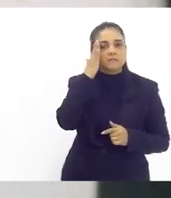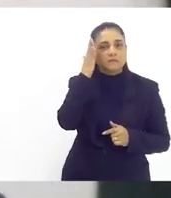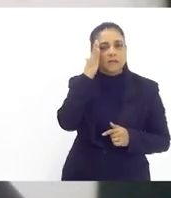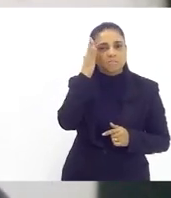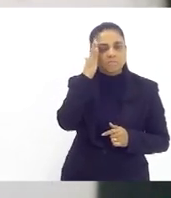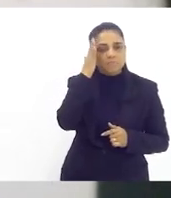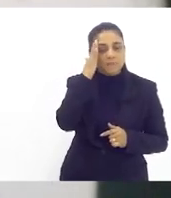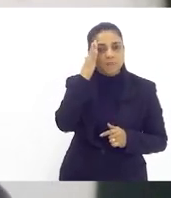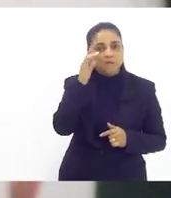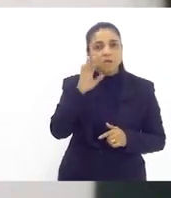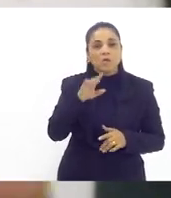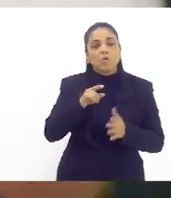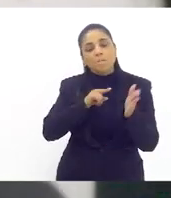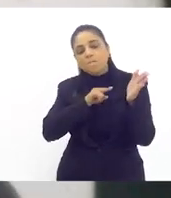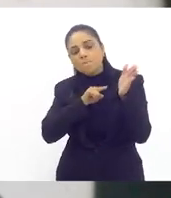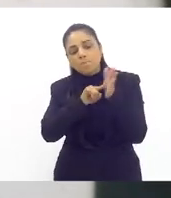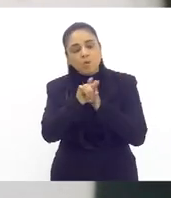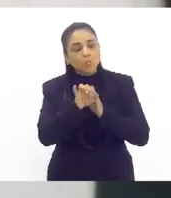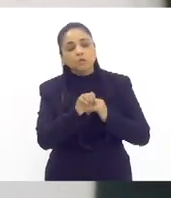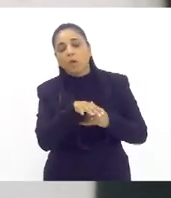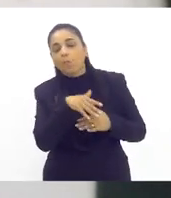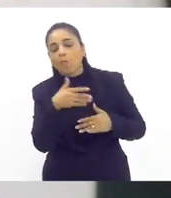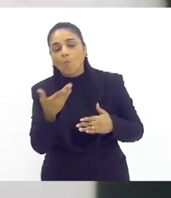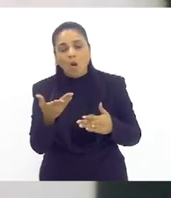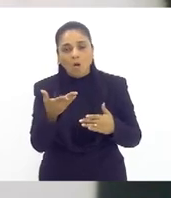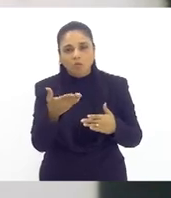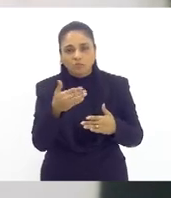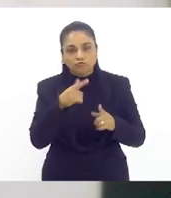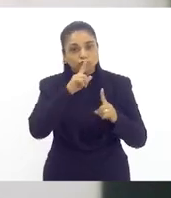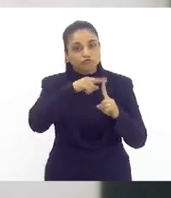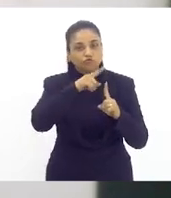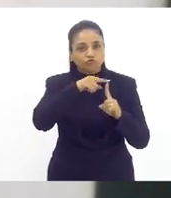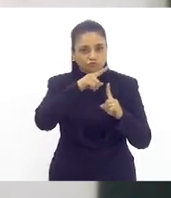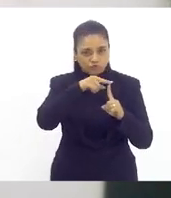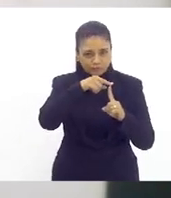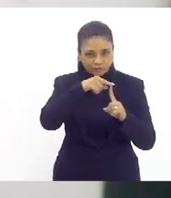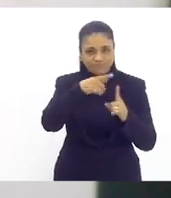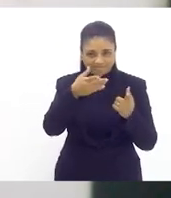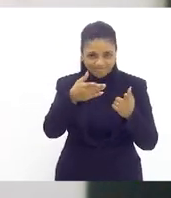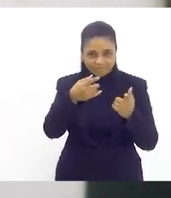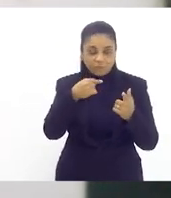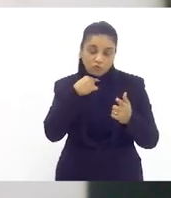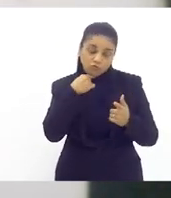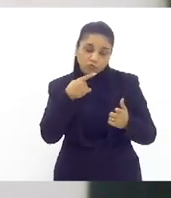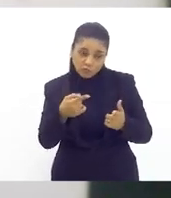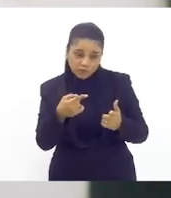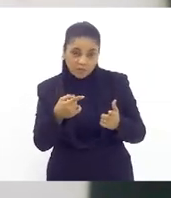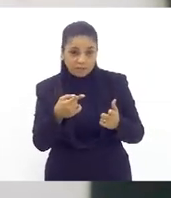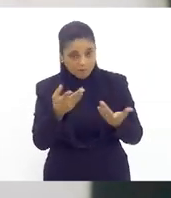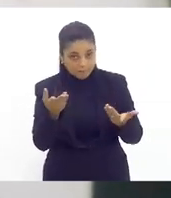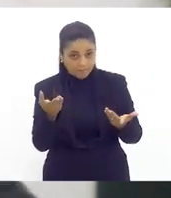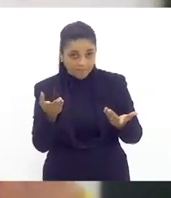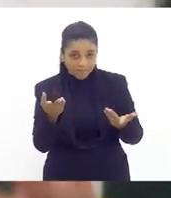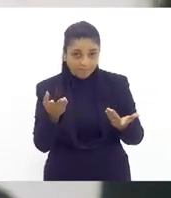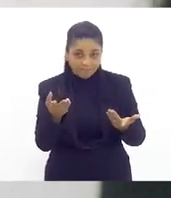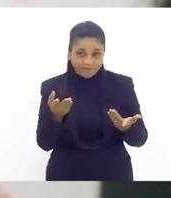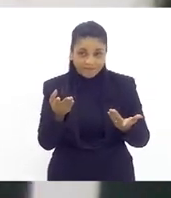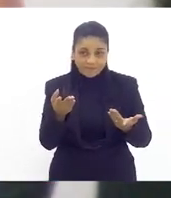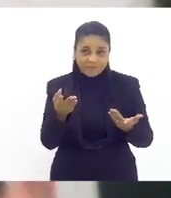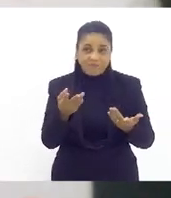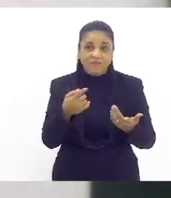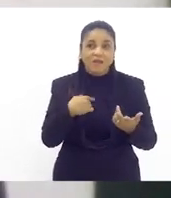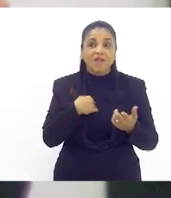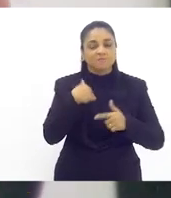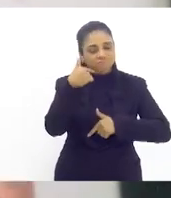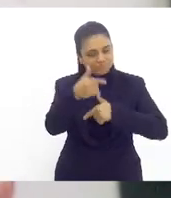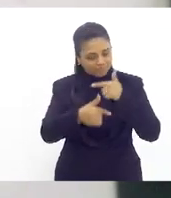o tipo de pergunta que tá te estimulando a querer ir lá tirar essa dúvida Já que é um plantão de tira dúvidas Ok A ideia é sempre